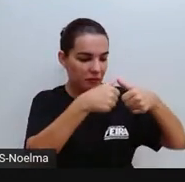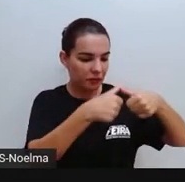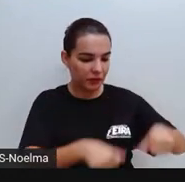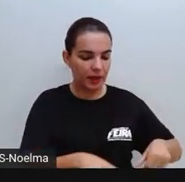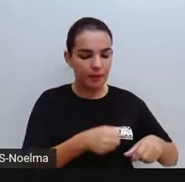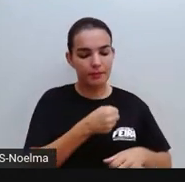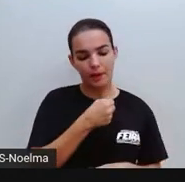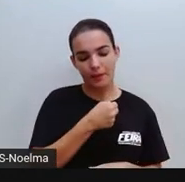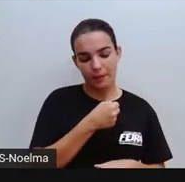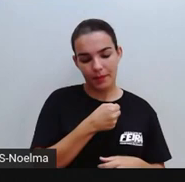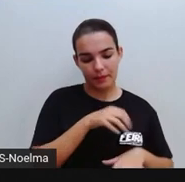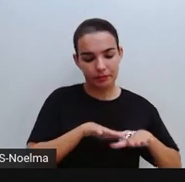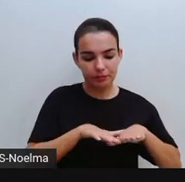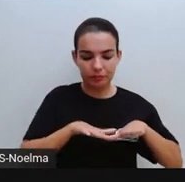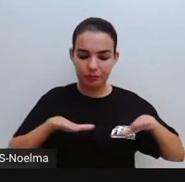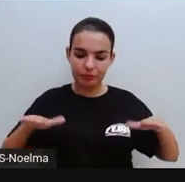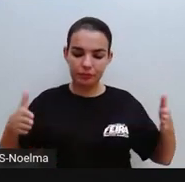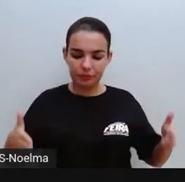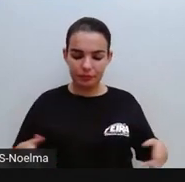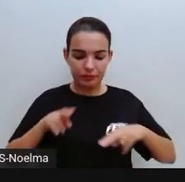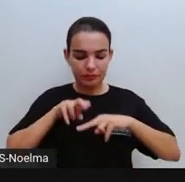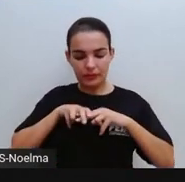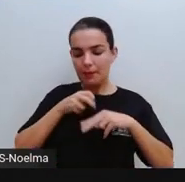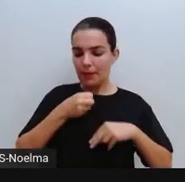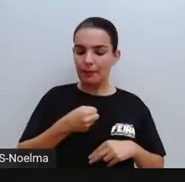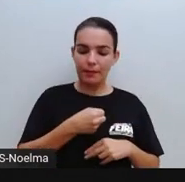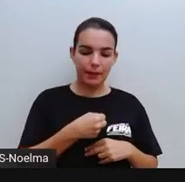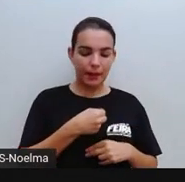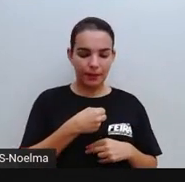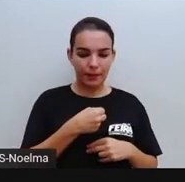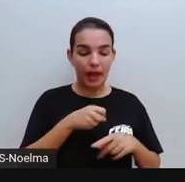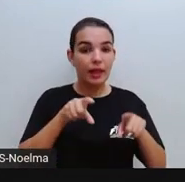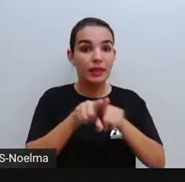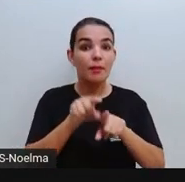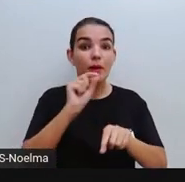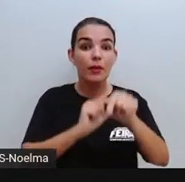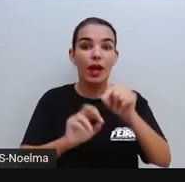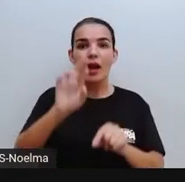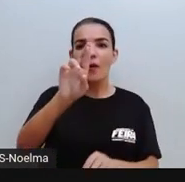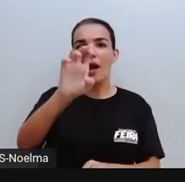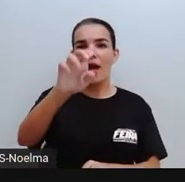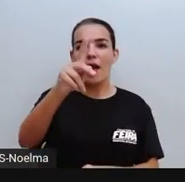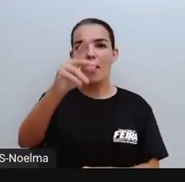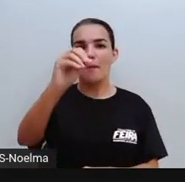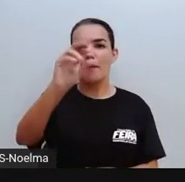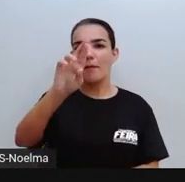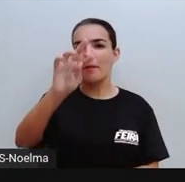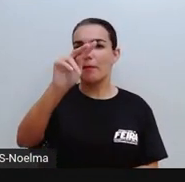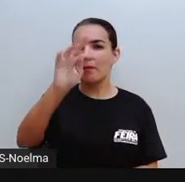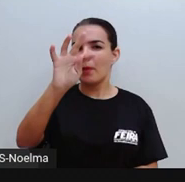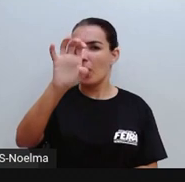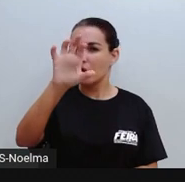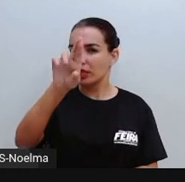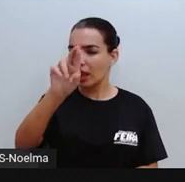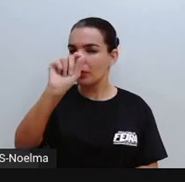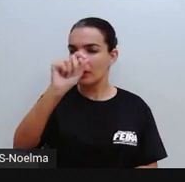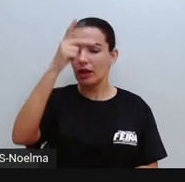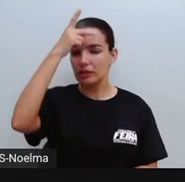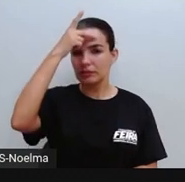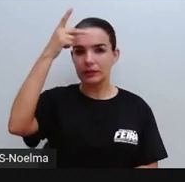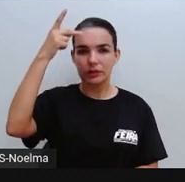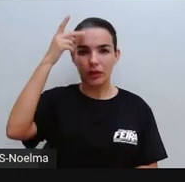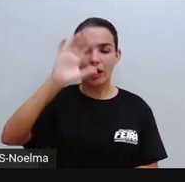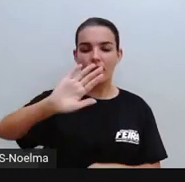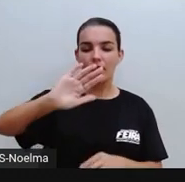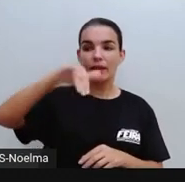tá que a pessoa que tá no estúdio apresentando e o repórter ali na no link